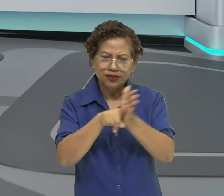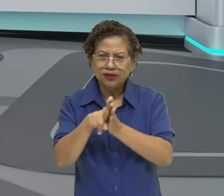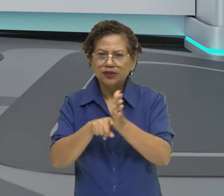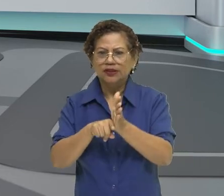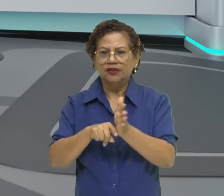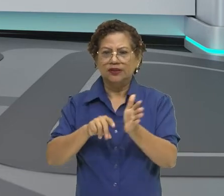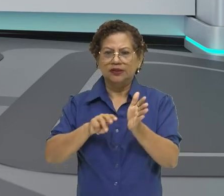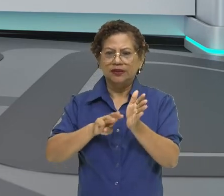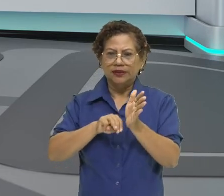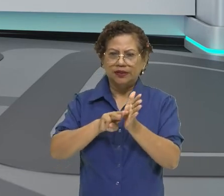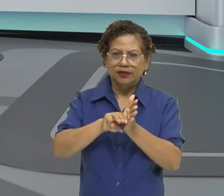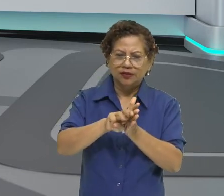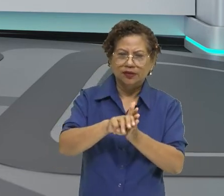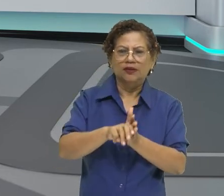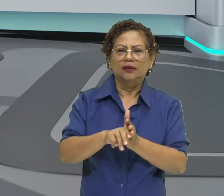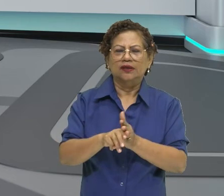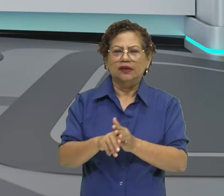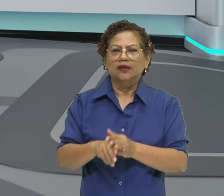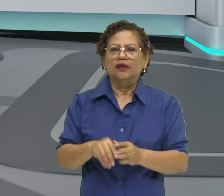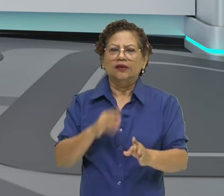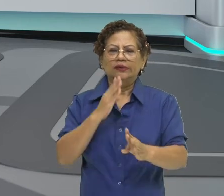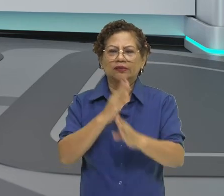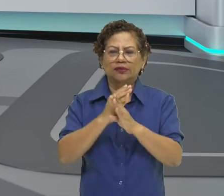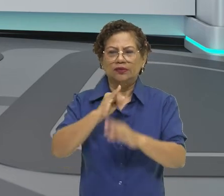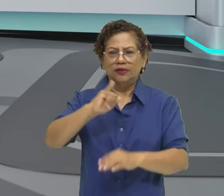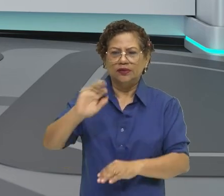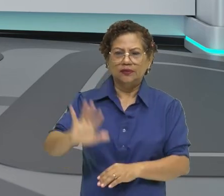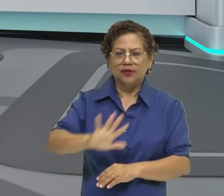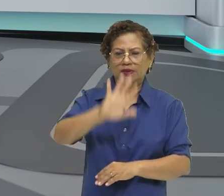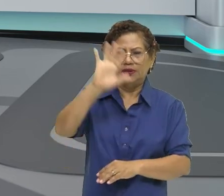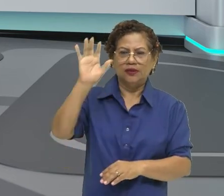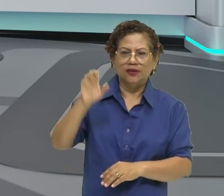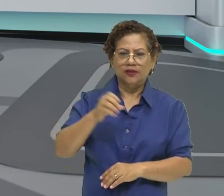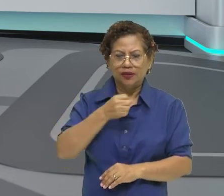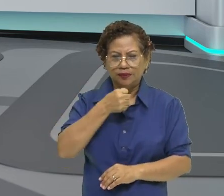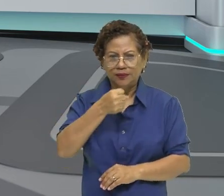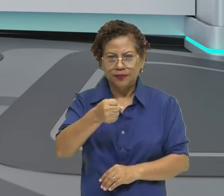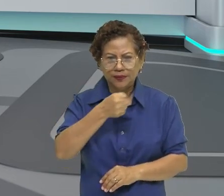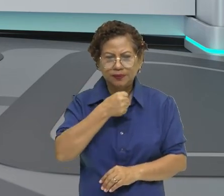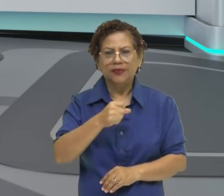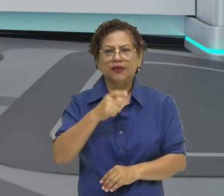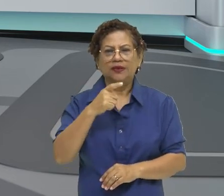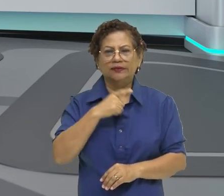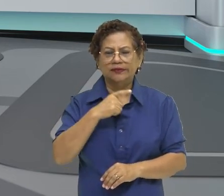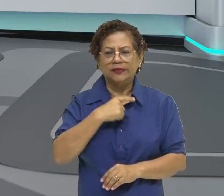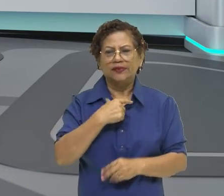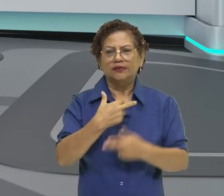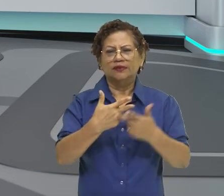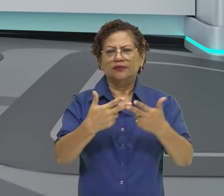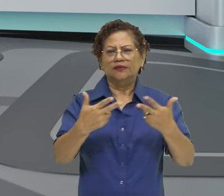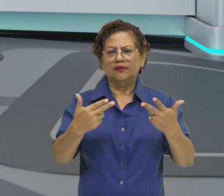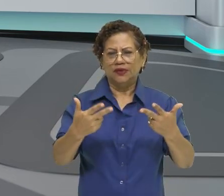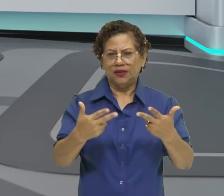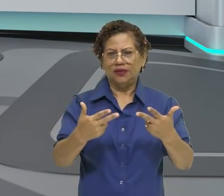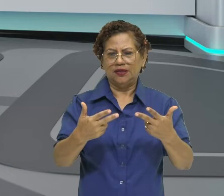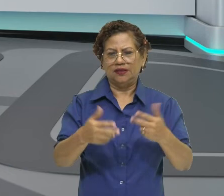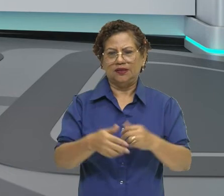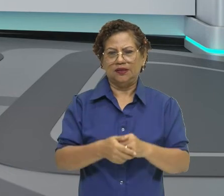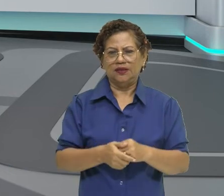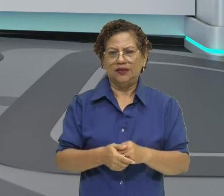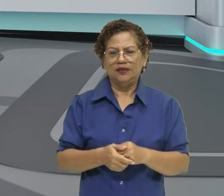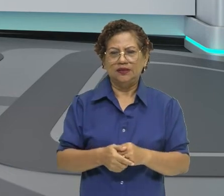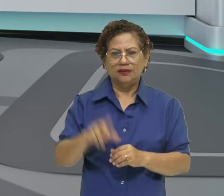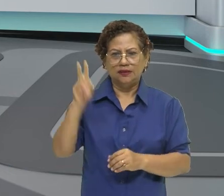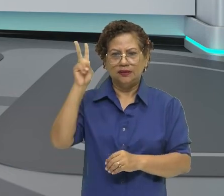pesquisa, procura imagens, né, vídeos, reportagens que nos ajudem a mergulhar nesse mundo da história da